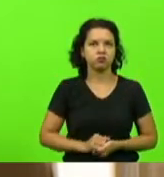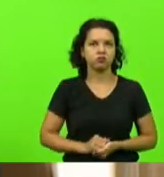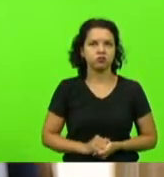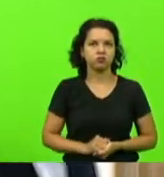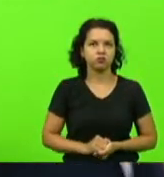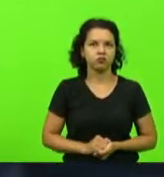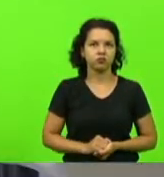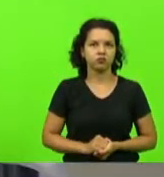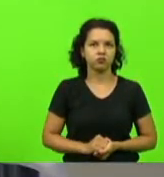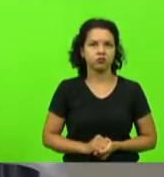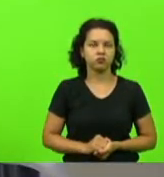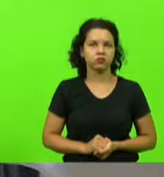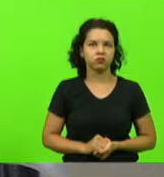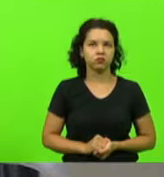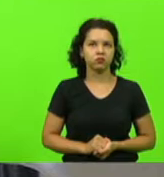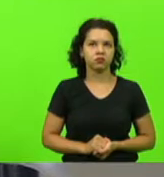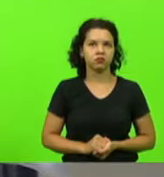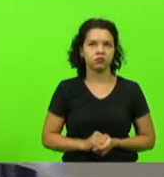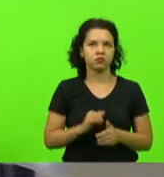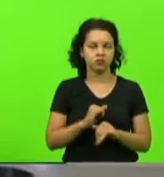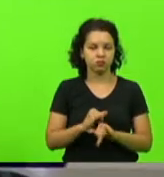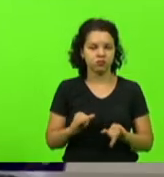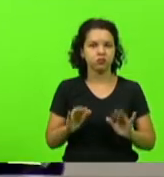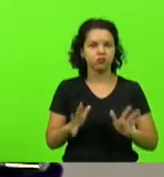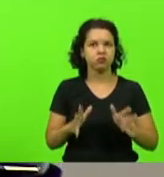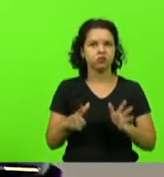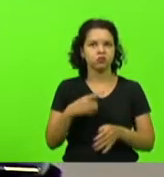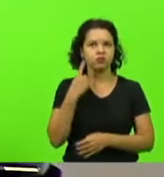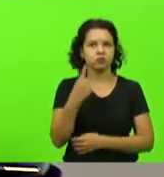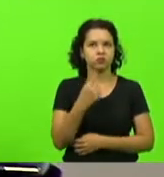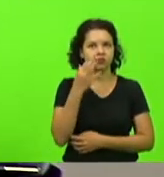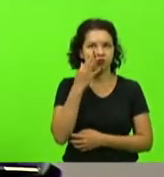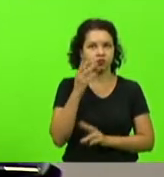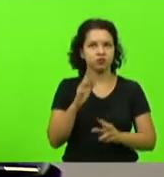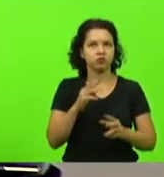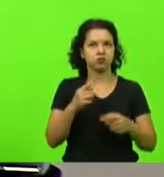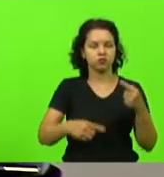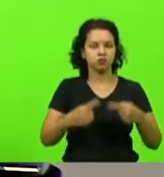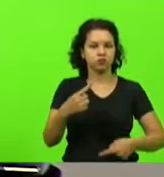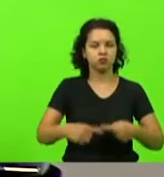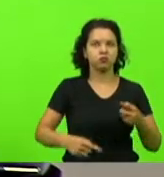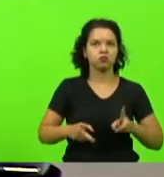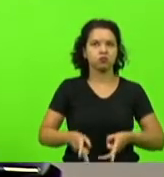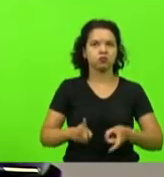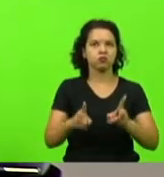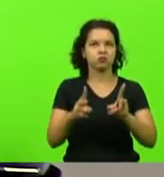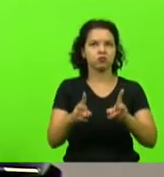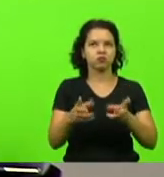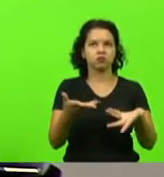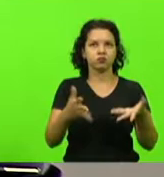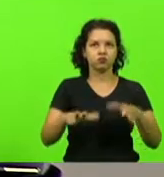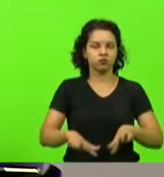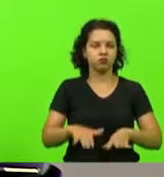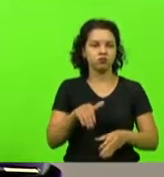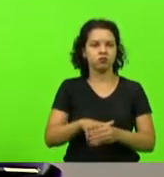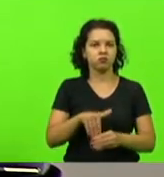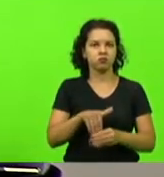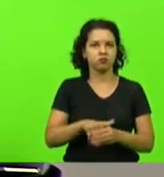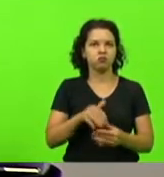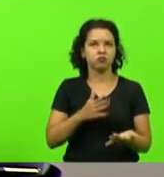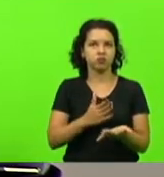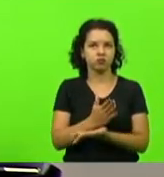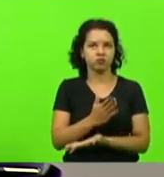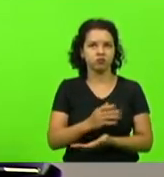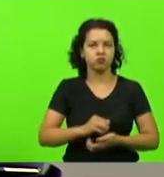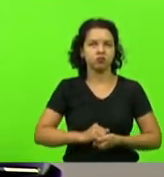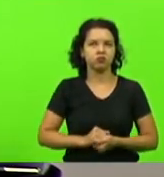Feito pronunciamento do deputado Felipe, continue a discussão. Não havendo mais quem queira discutir, em votação, aprovado.